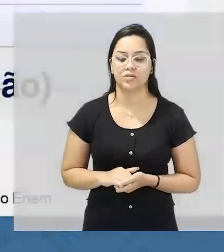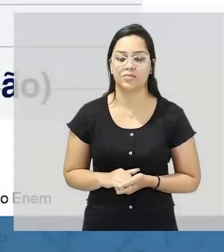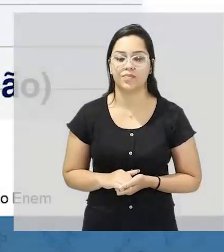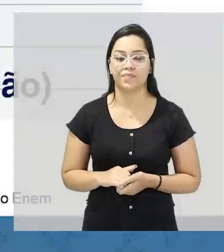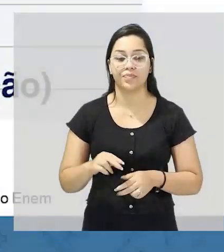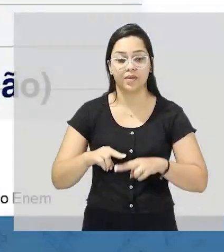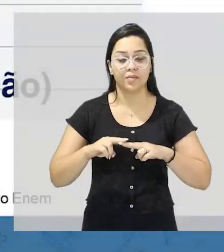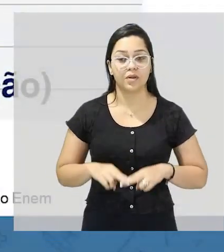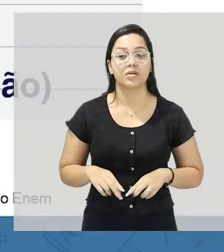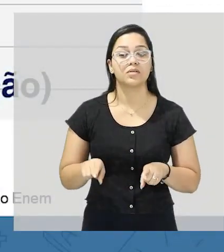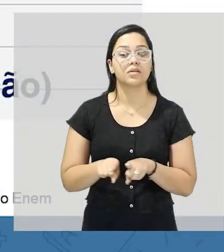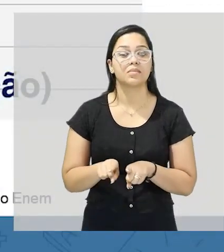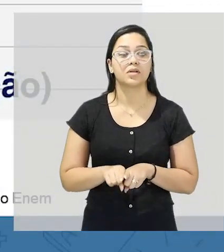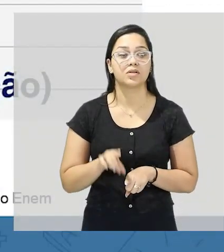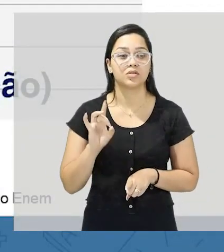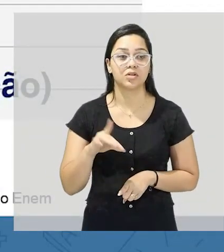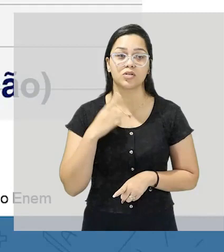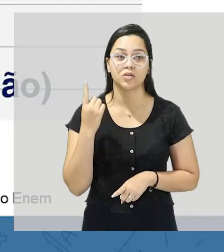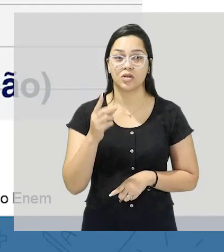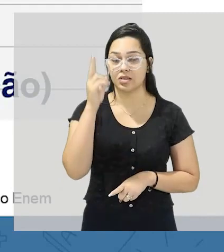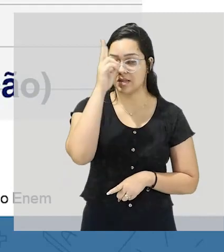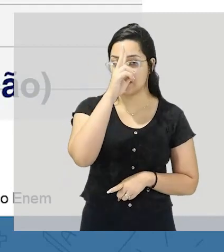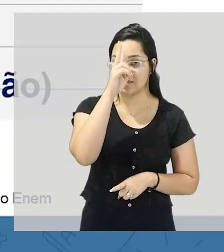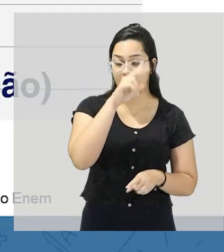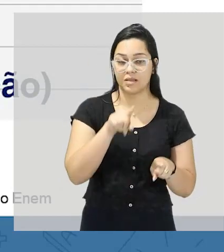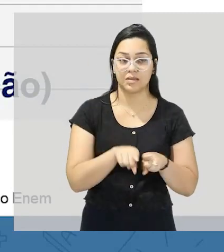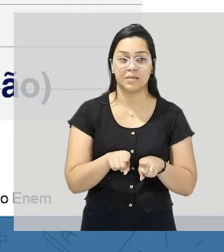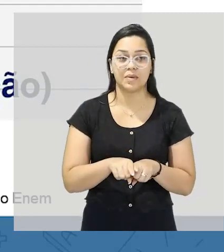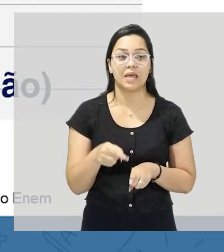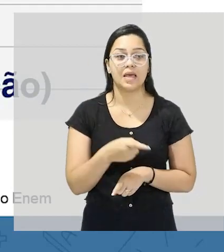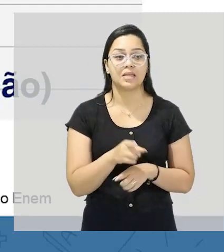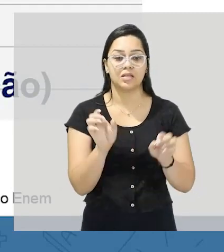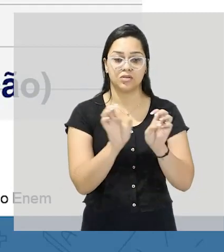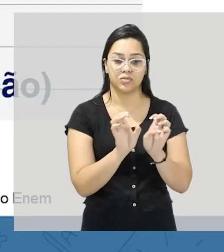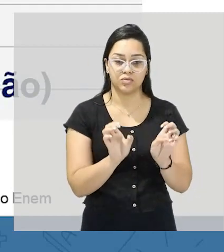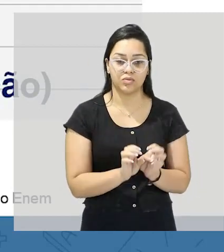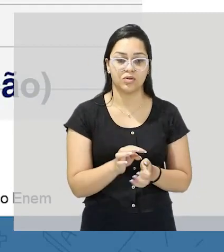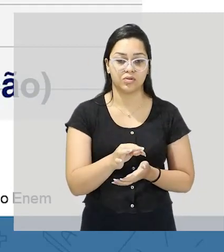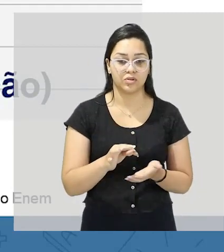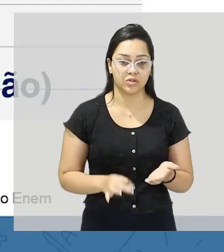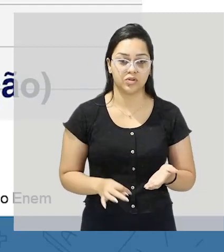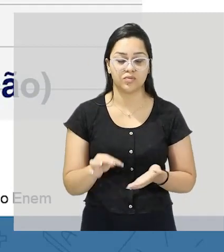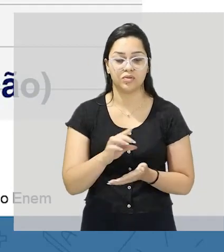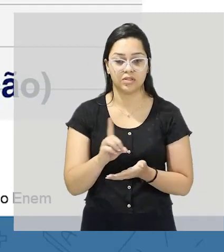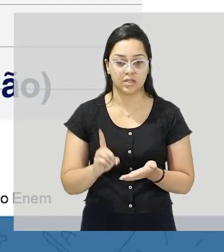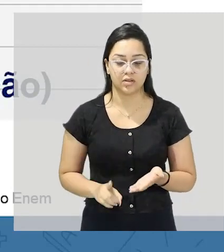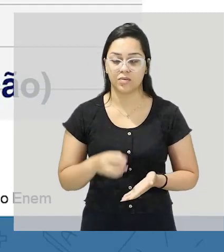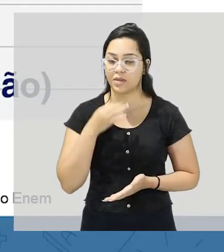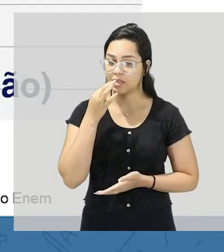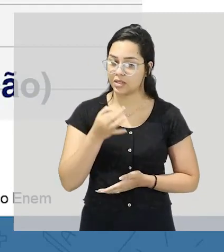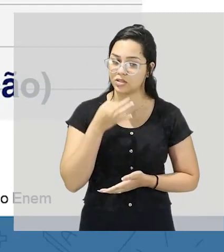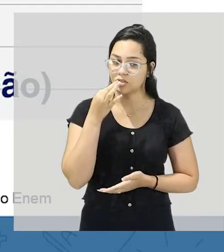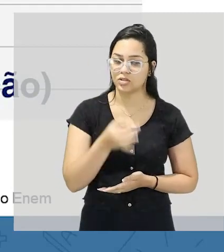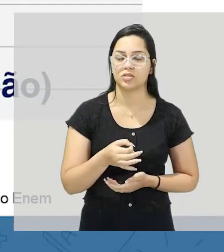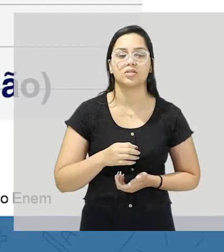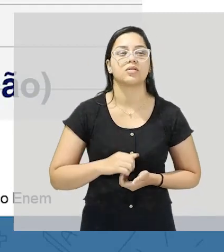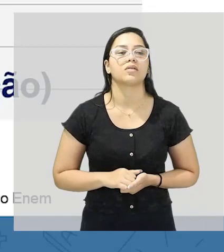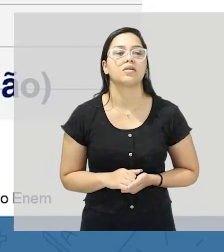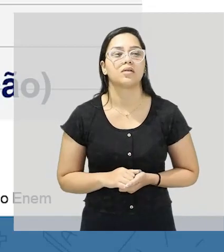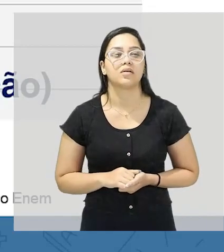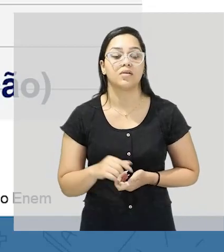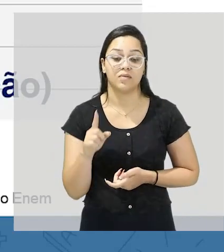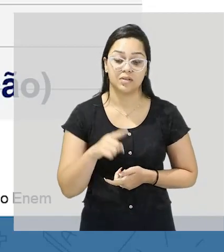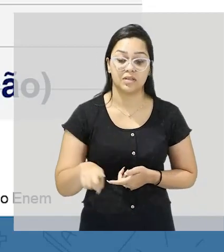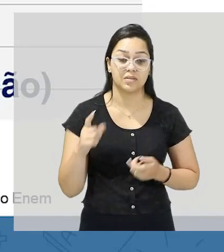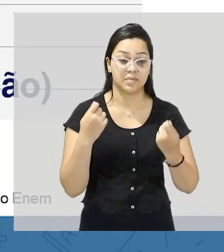E por fim, só para a gente relembrar, essa é a estrutura do texto dissertativo argumentativo. Fiquem